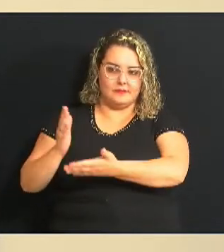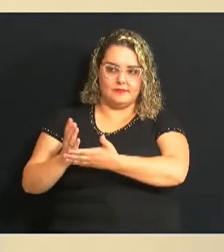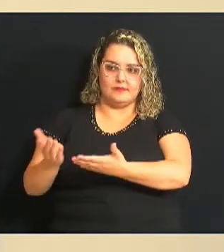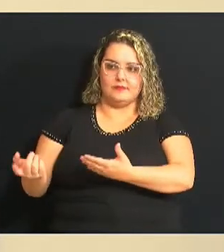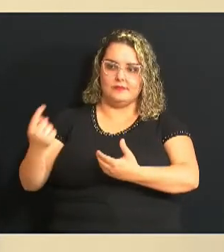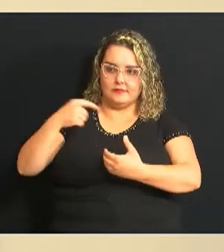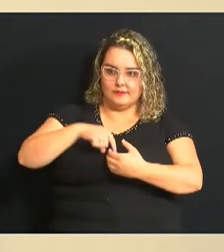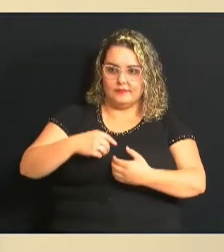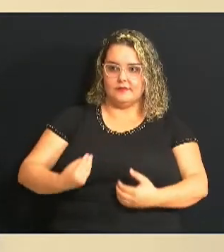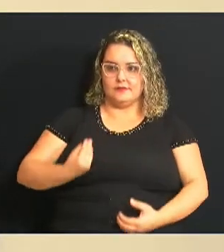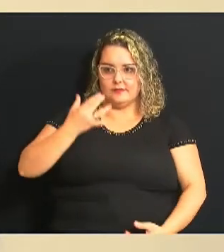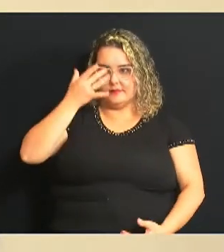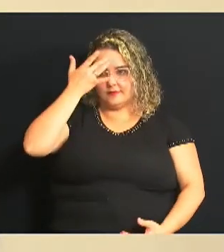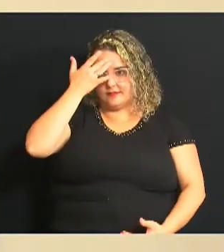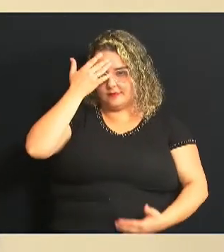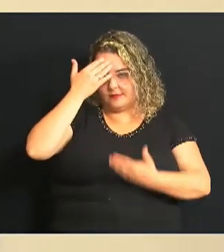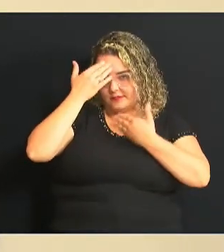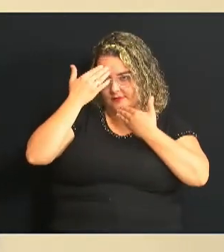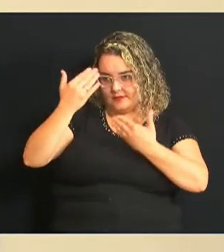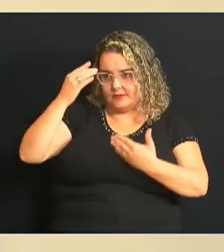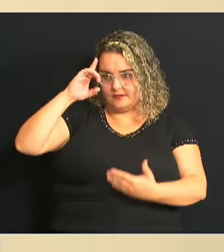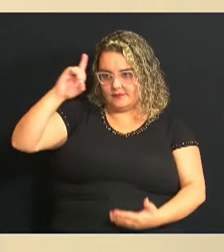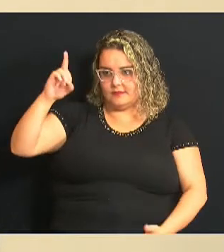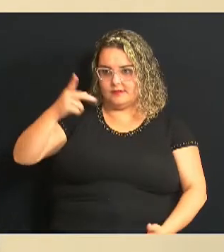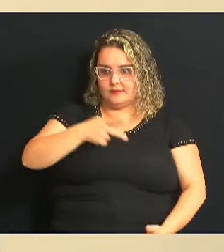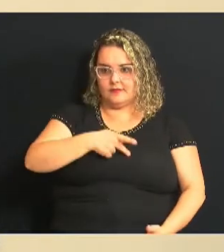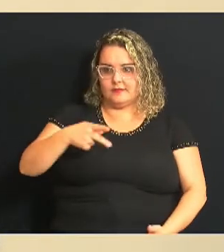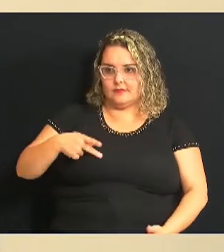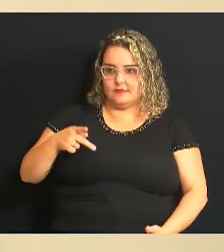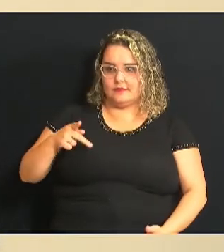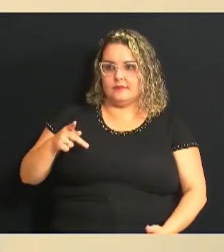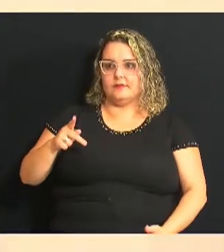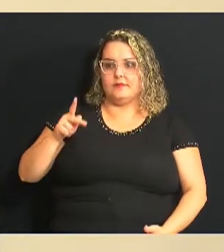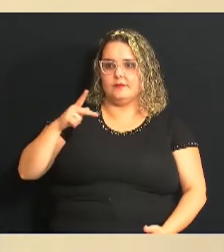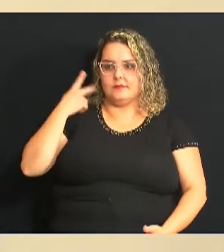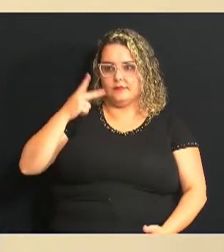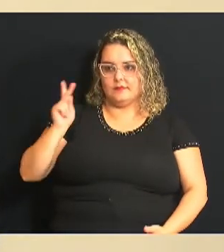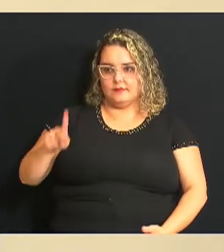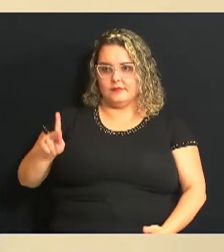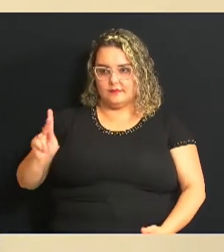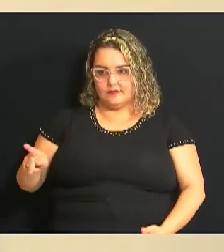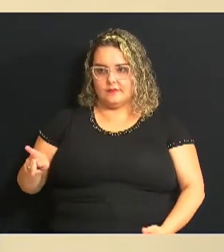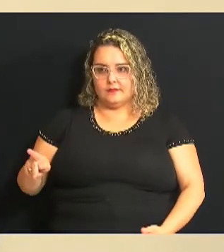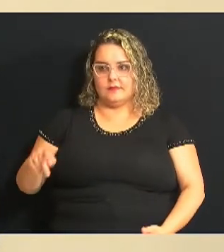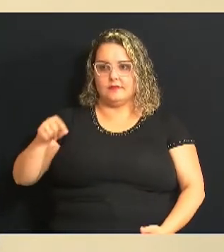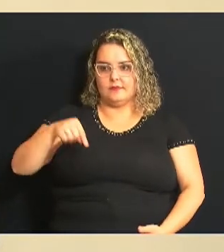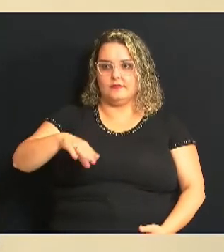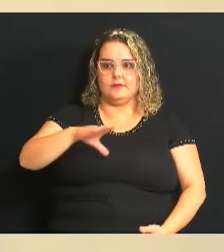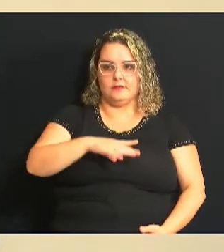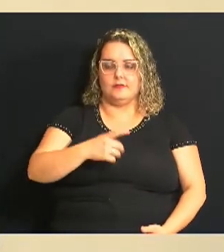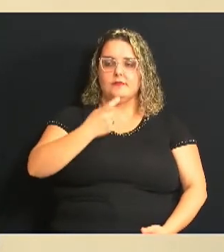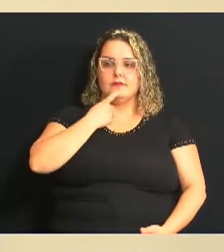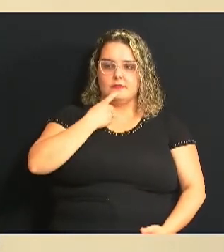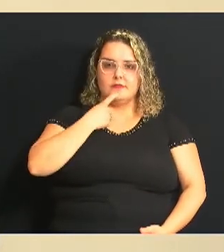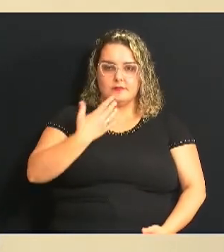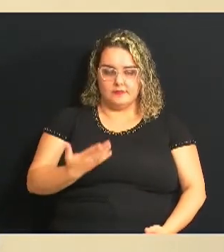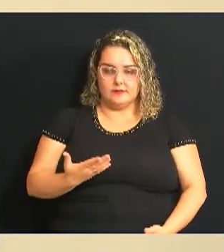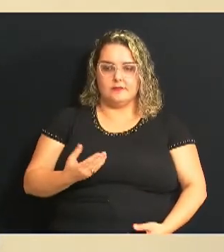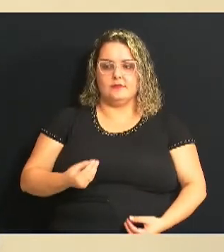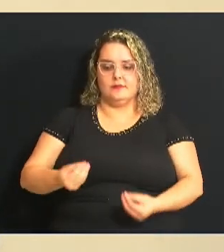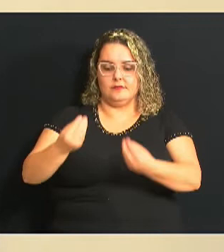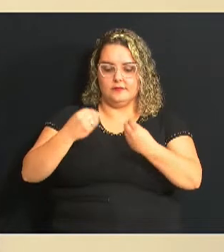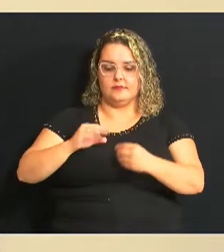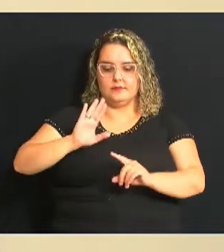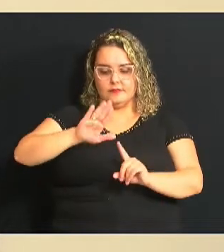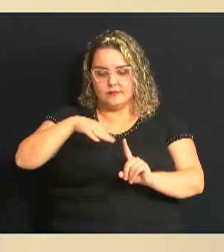agradecer primeiramente a Deus e ao pastor Alberto, professor, vereador nesta cidade, que concedeu esta honraria, e a todos